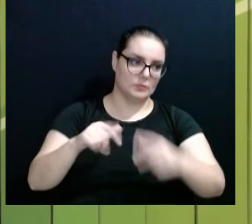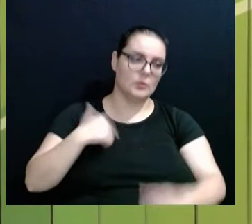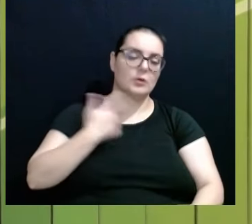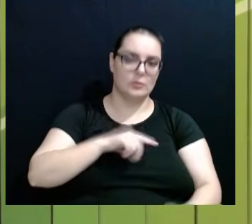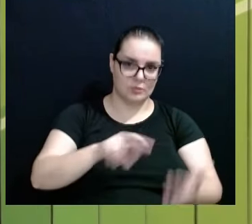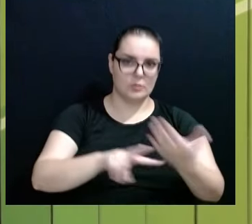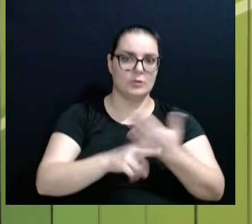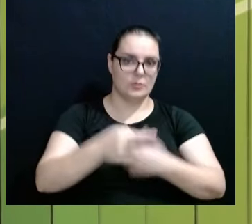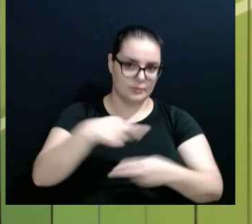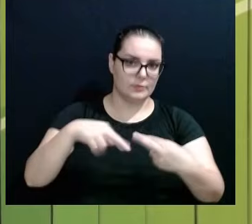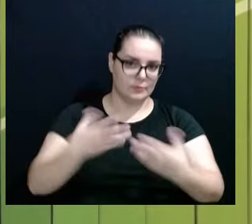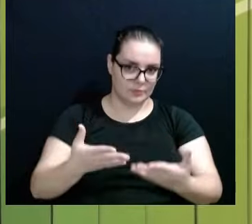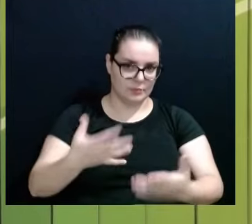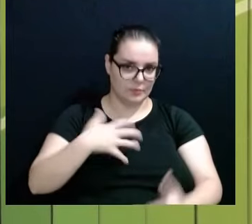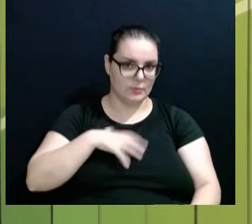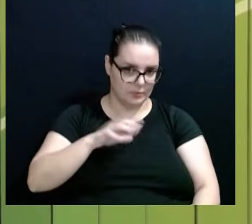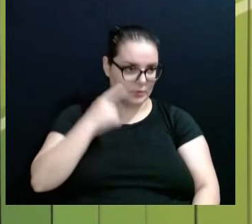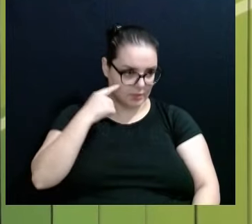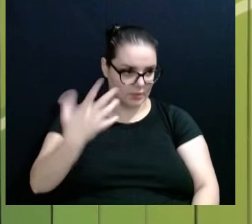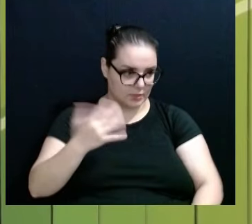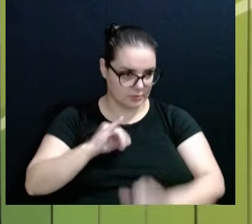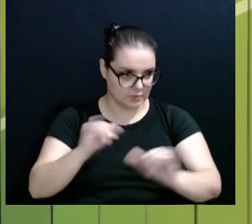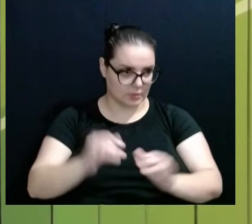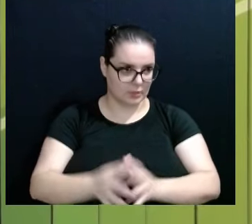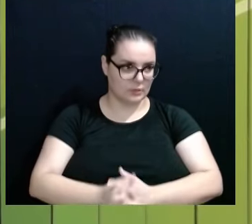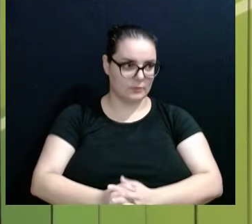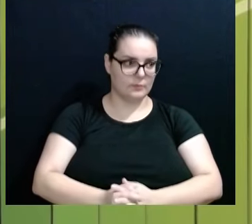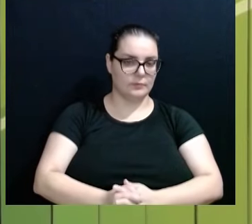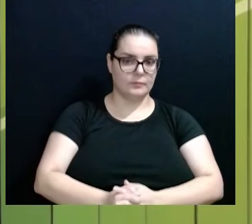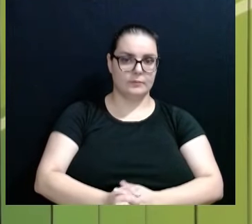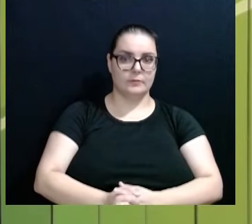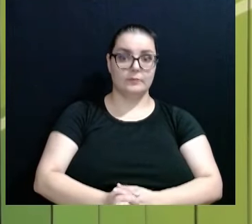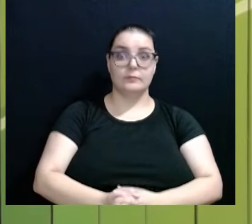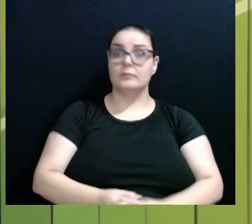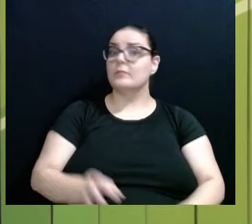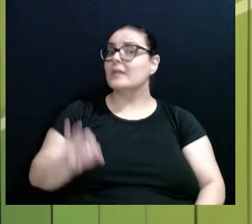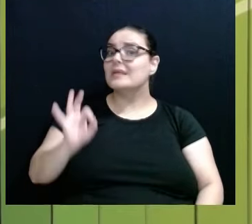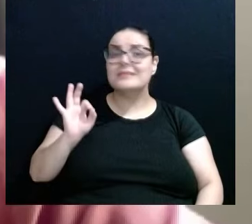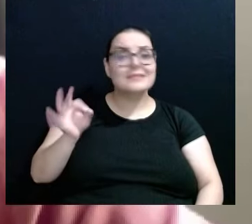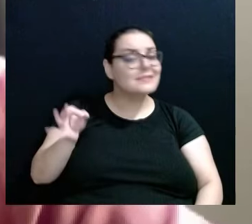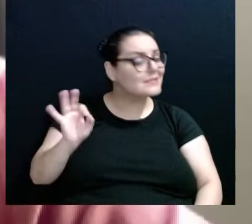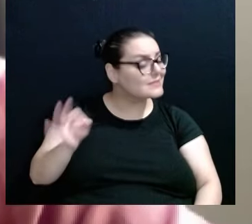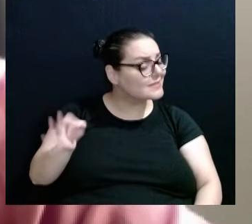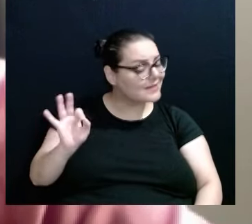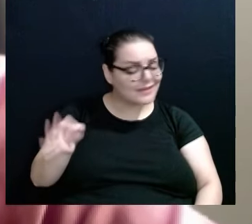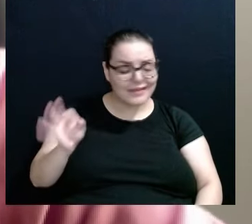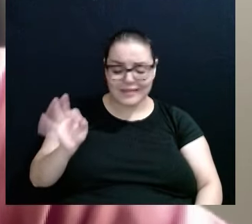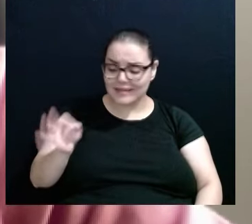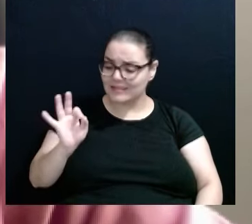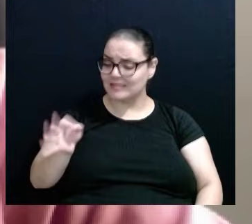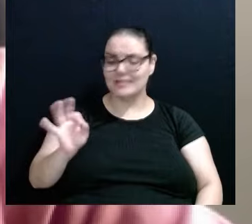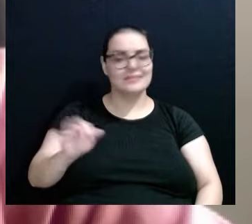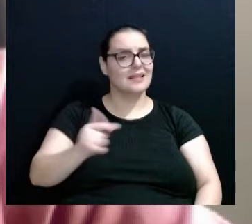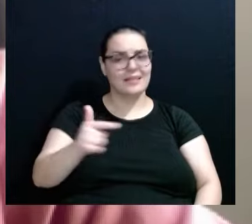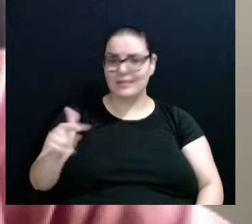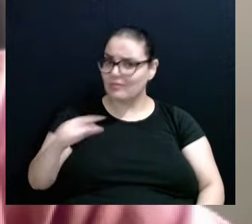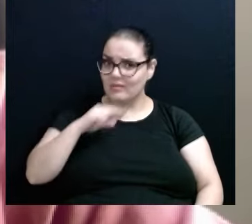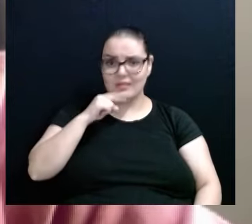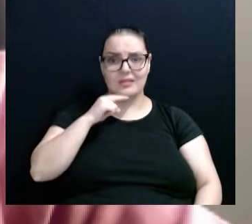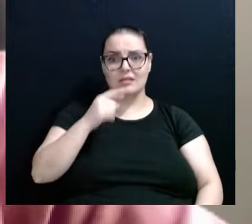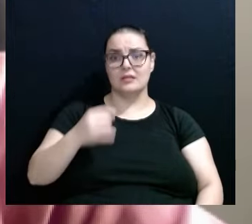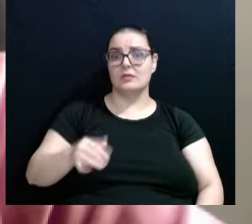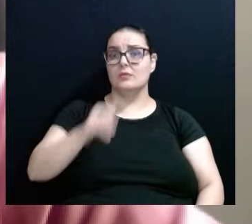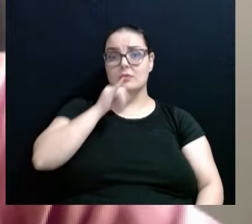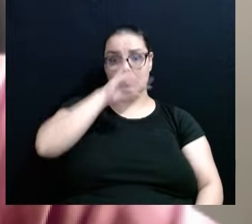isso. Todos nós temos a ver com isso. É essa a mensagem? sem dúvida alguma, né? Se a